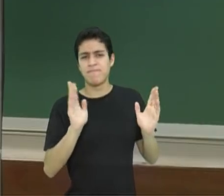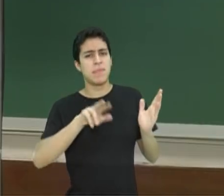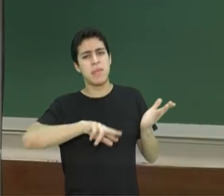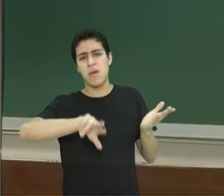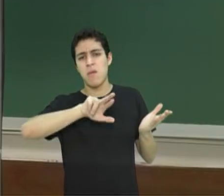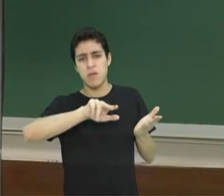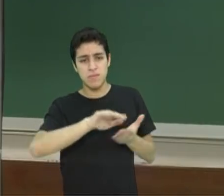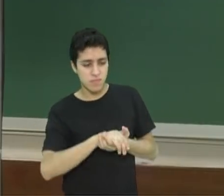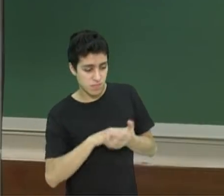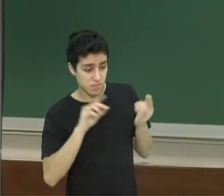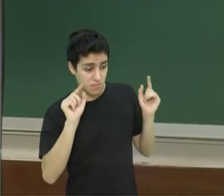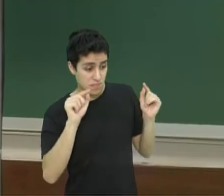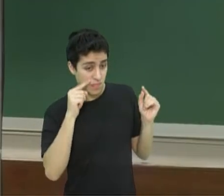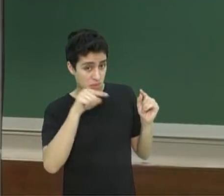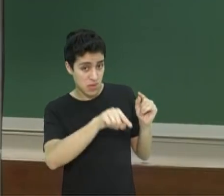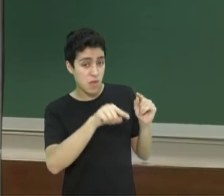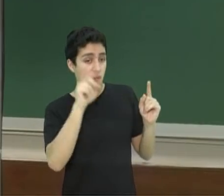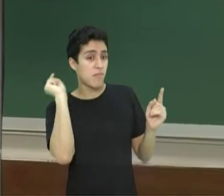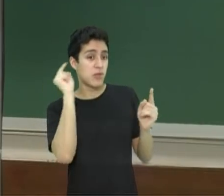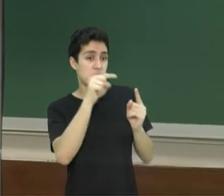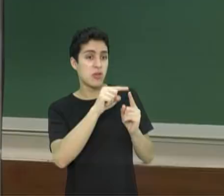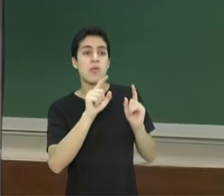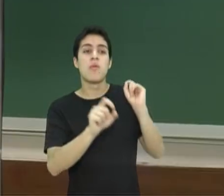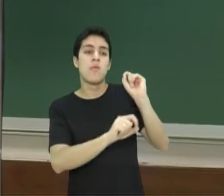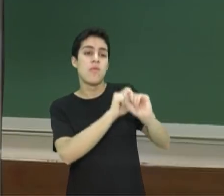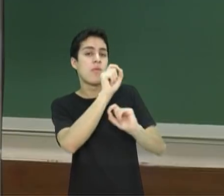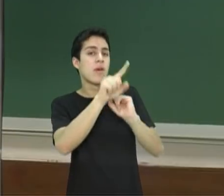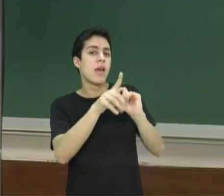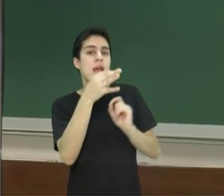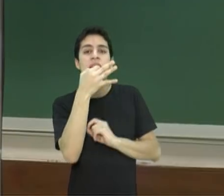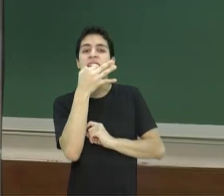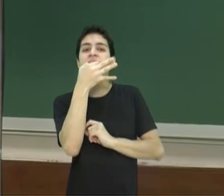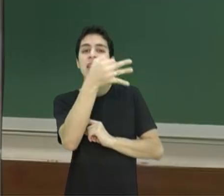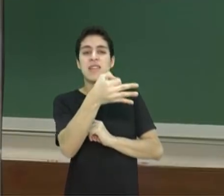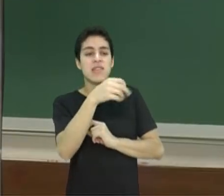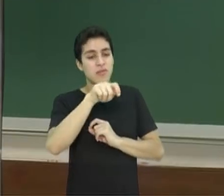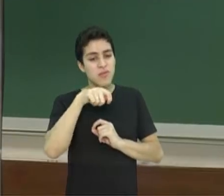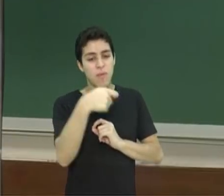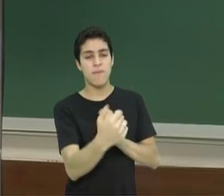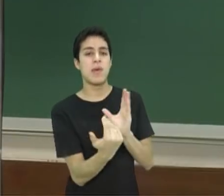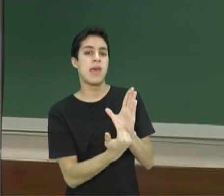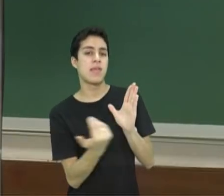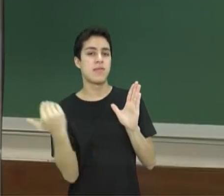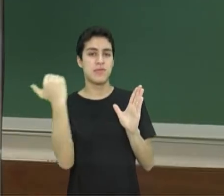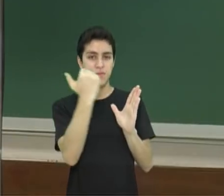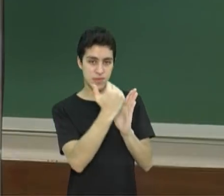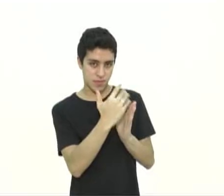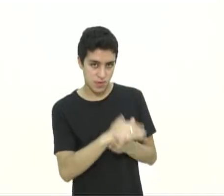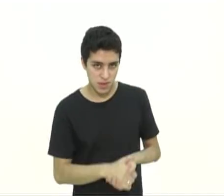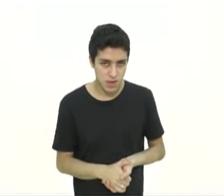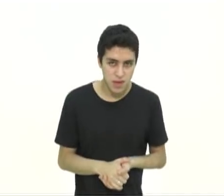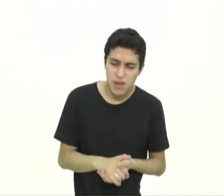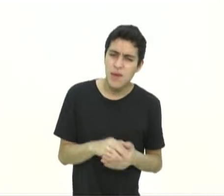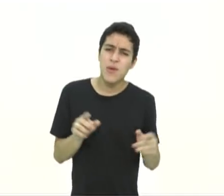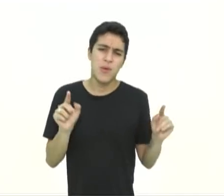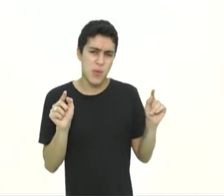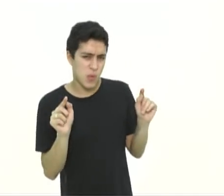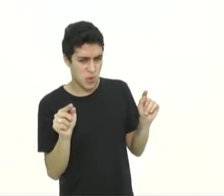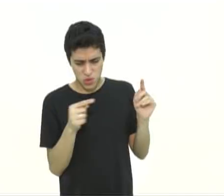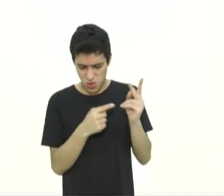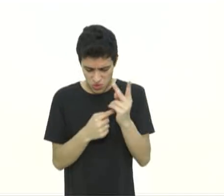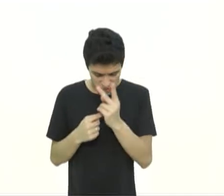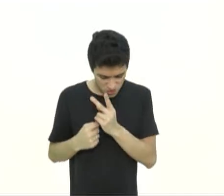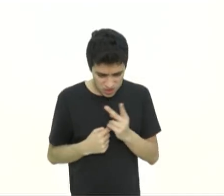não, que o objetivo era fazer uma crítica ao exagero. Falar sobre cuidados com